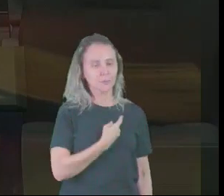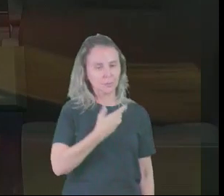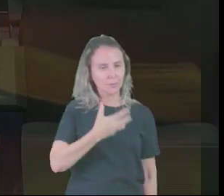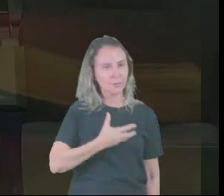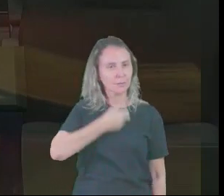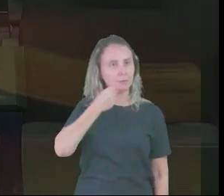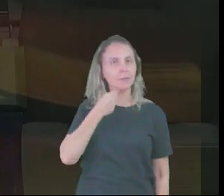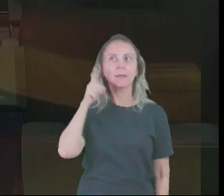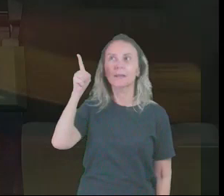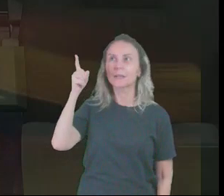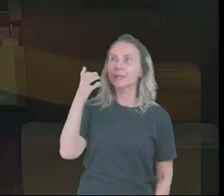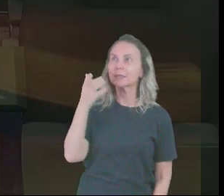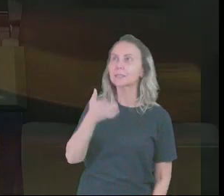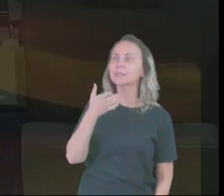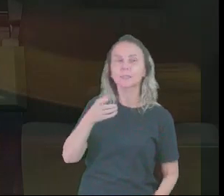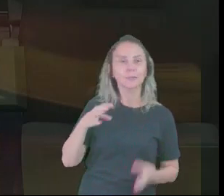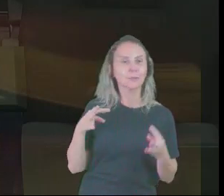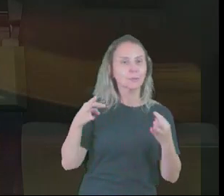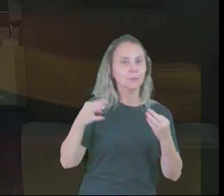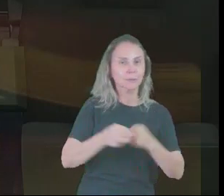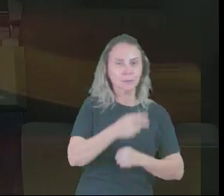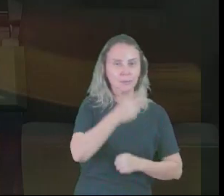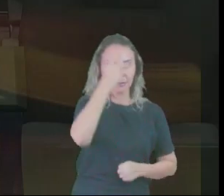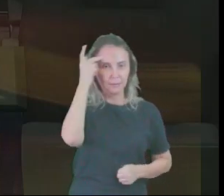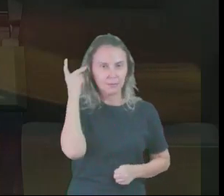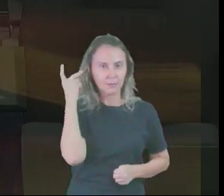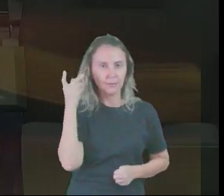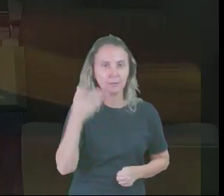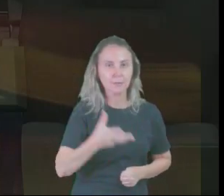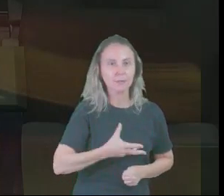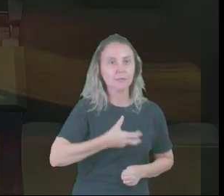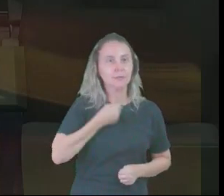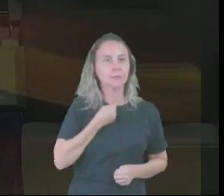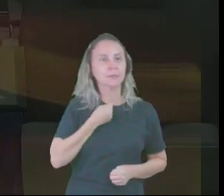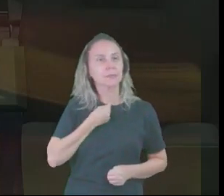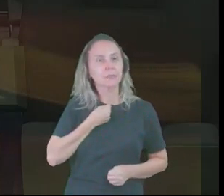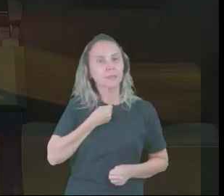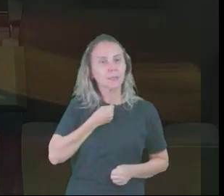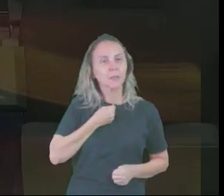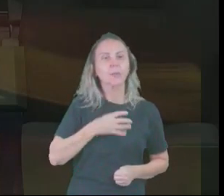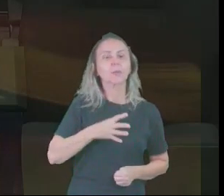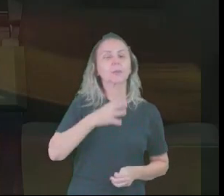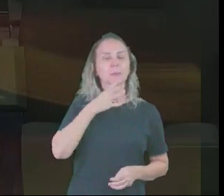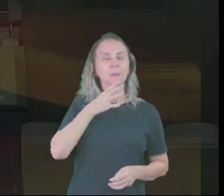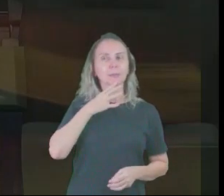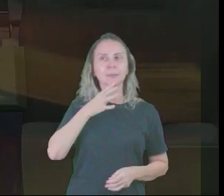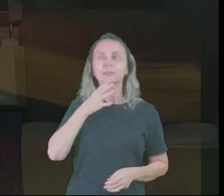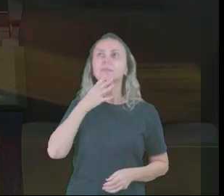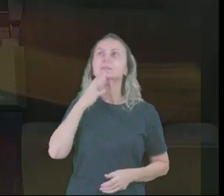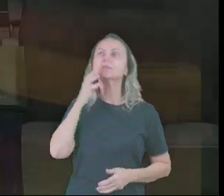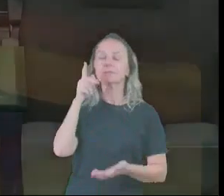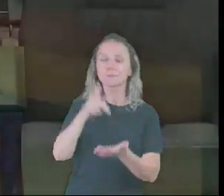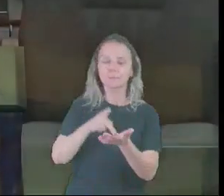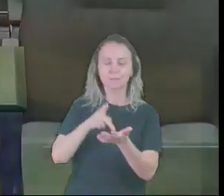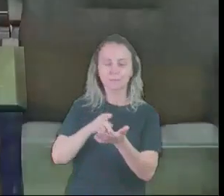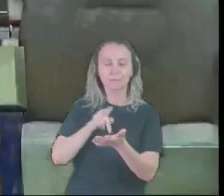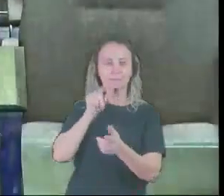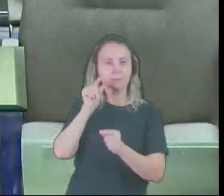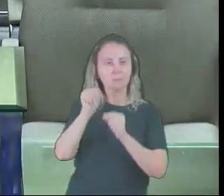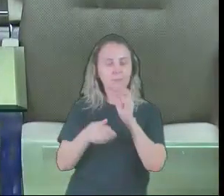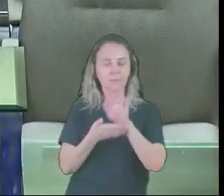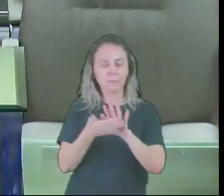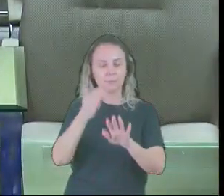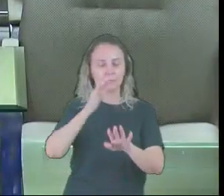que quer que todos os homens se salvem e Venham ao conhecimento de que da Verdade